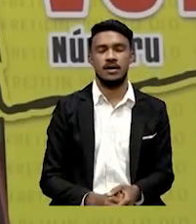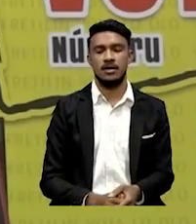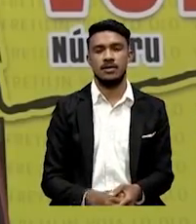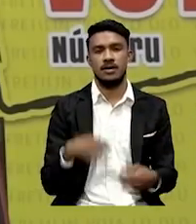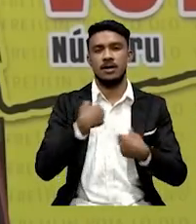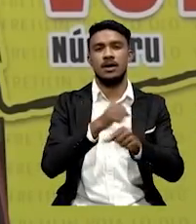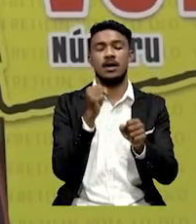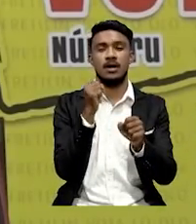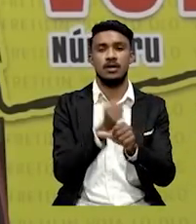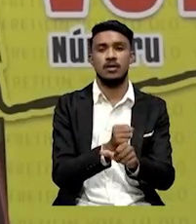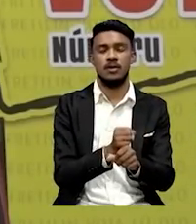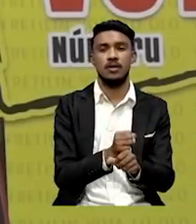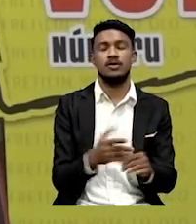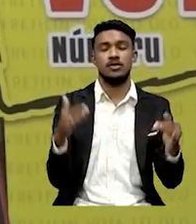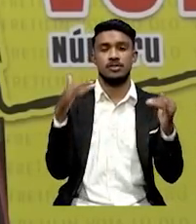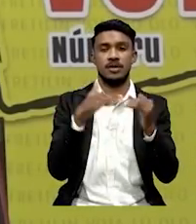atuhalo supervisão